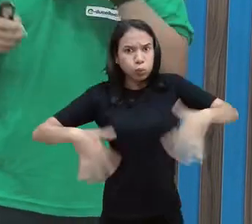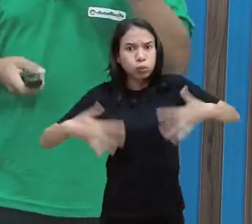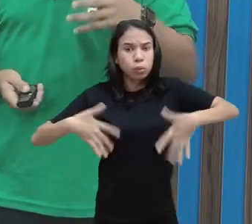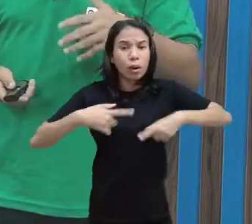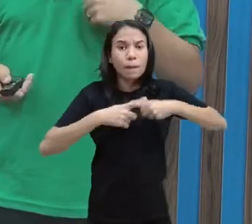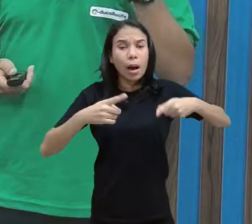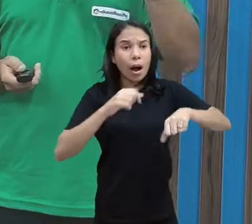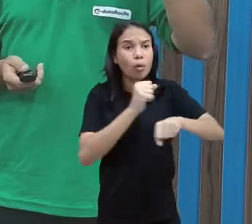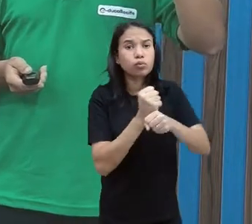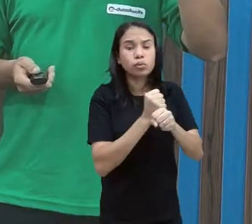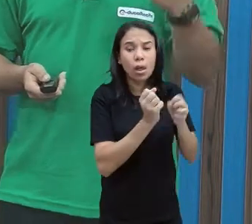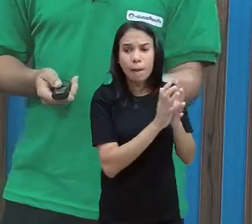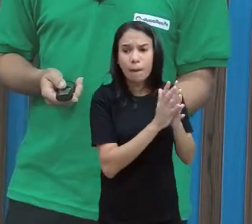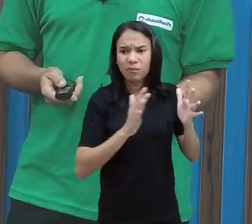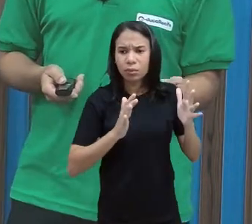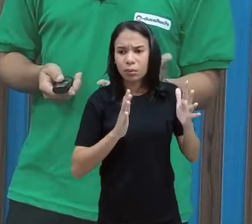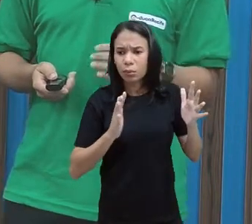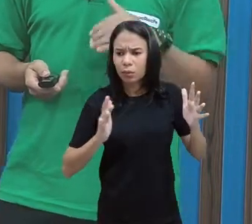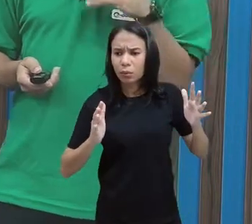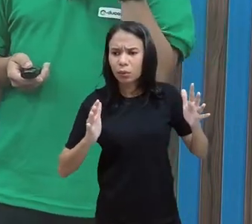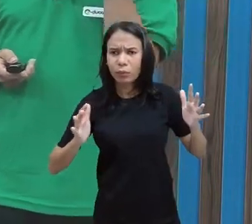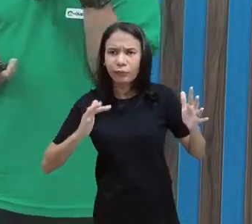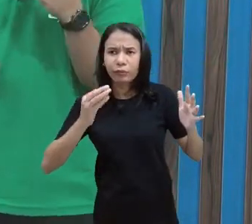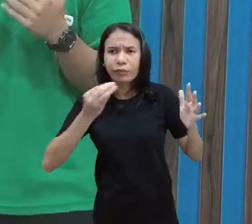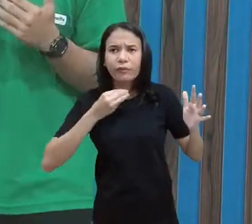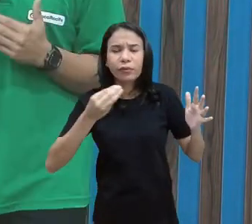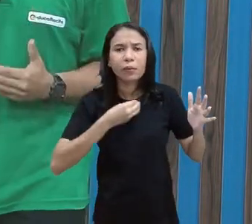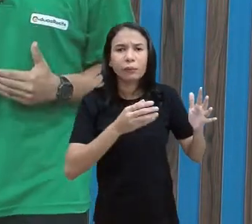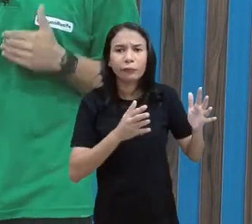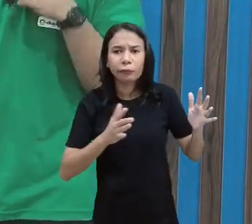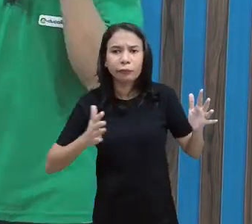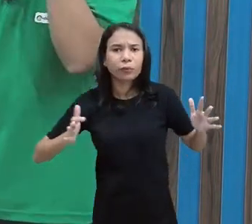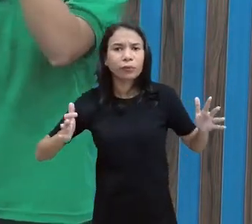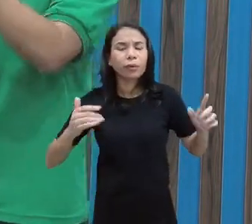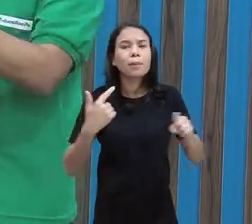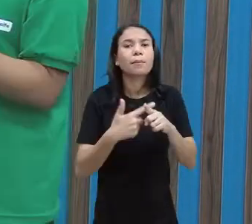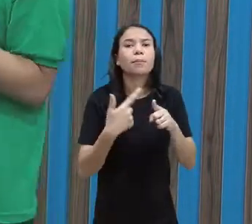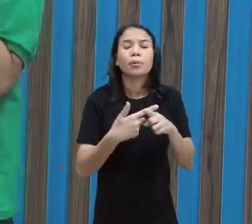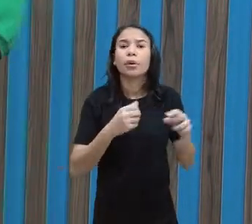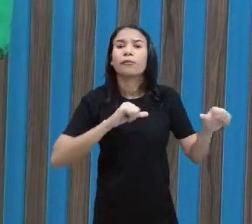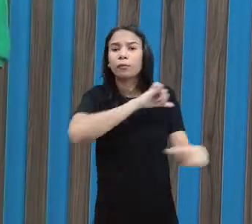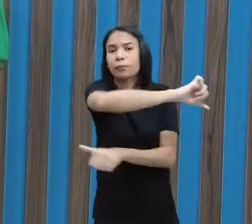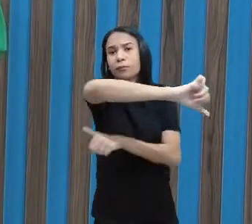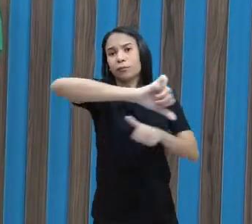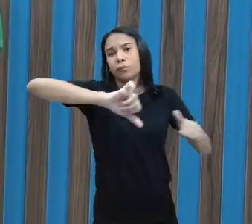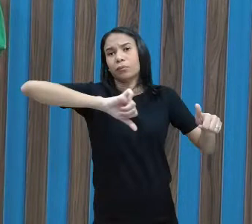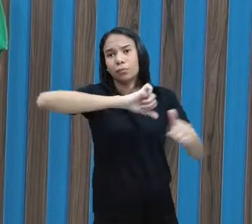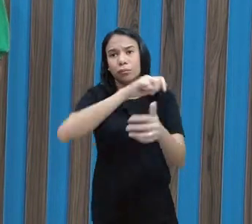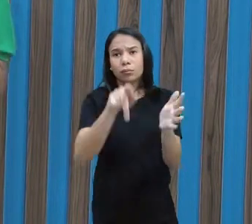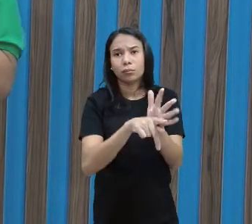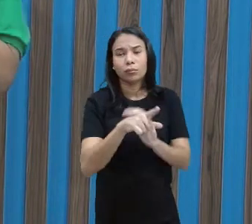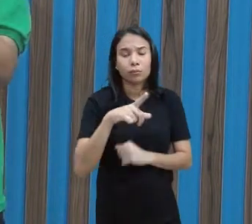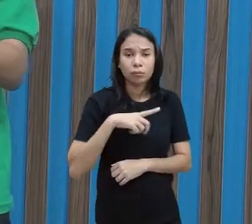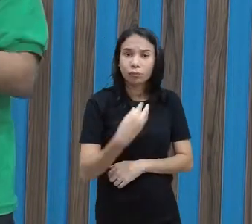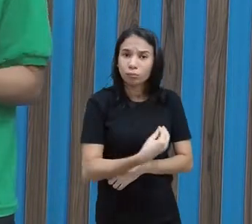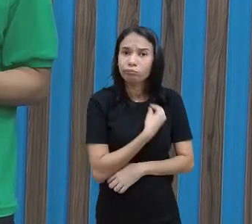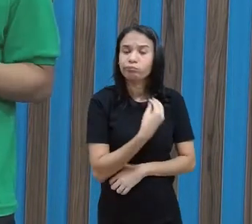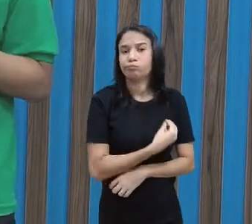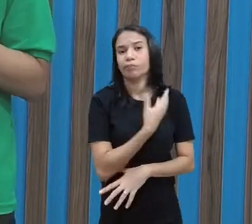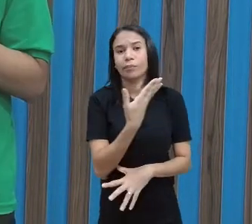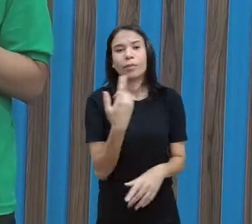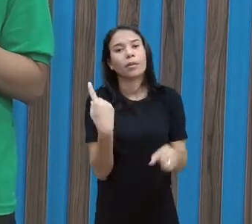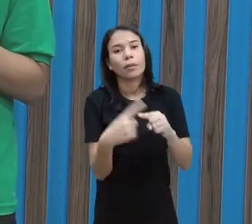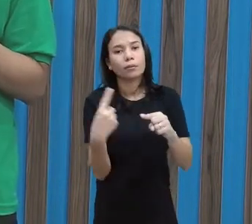mais. Por quê? Porque essa forma, essa diplomacia, ela foi mudando ao longo da história, né? Ela foi mudando